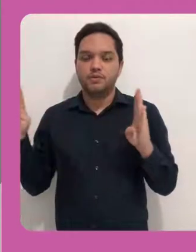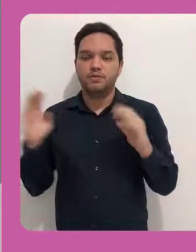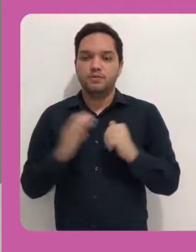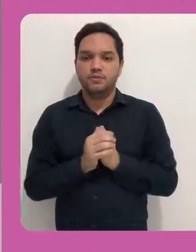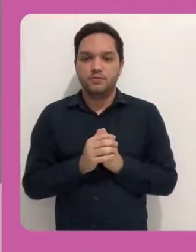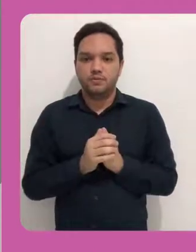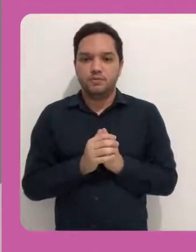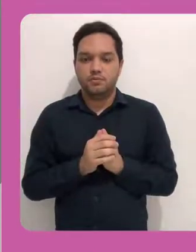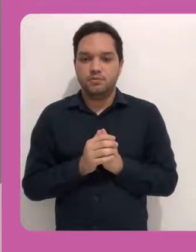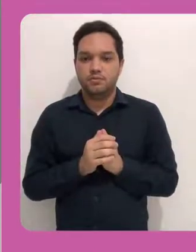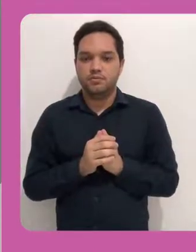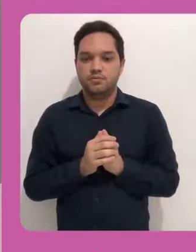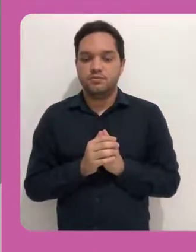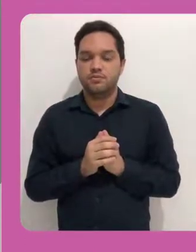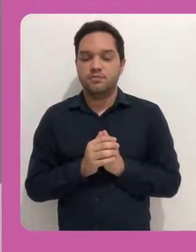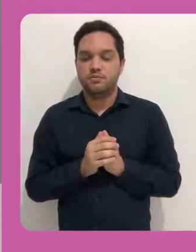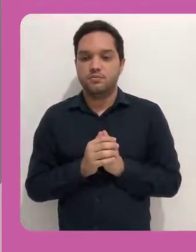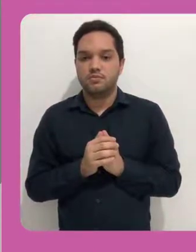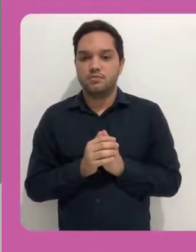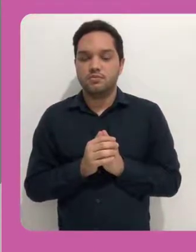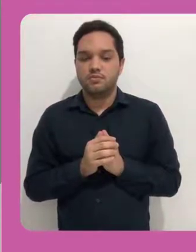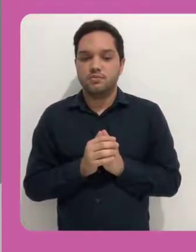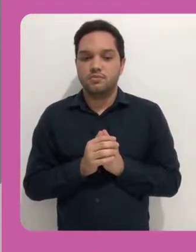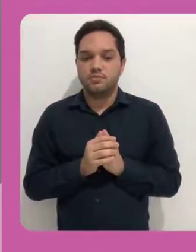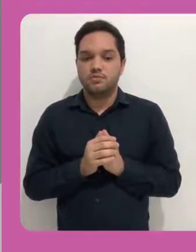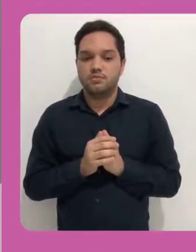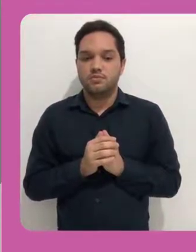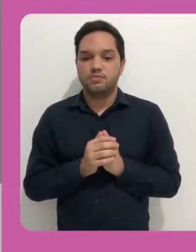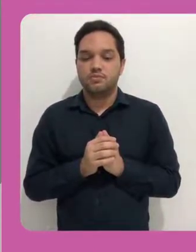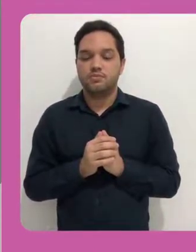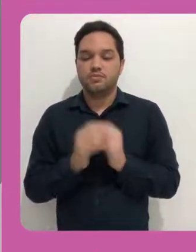bibliografia obrigatória